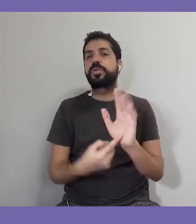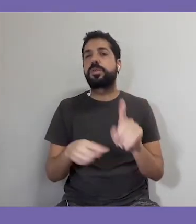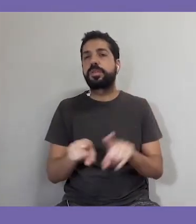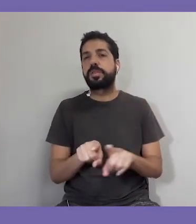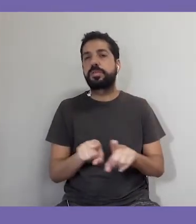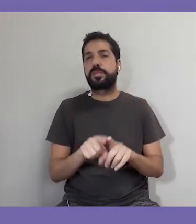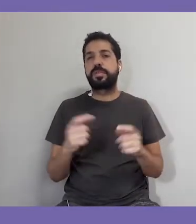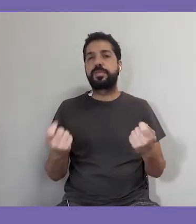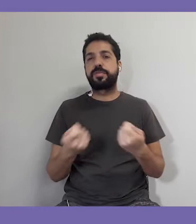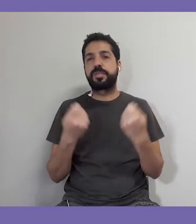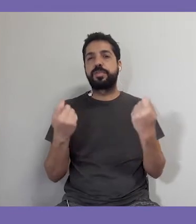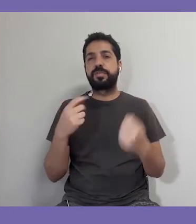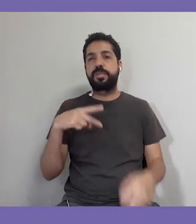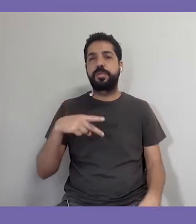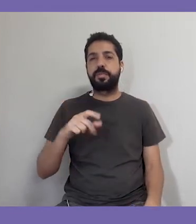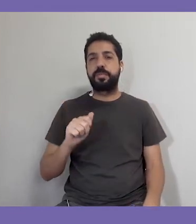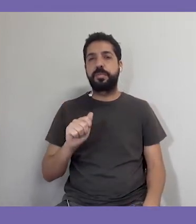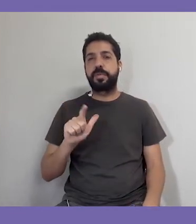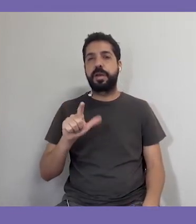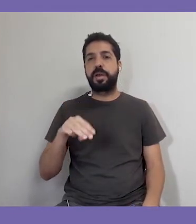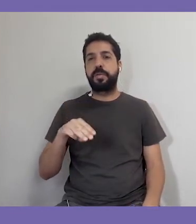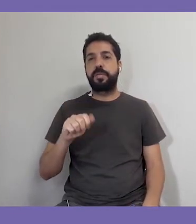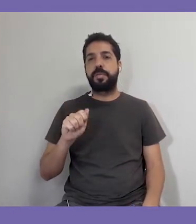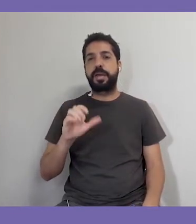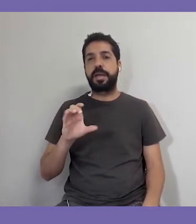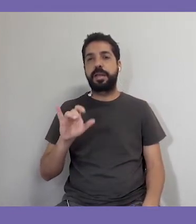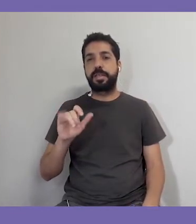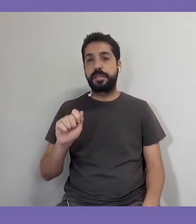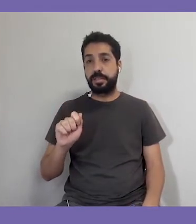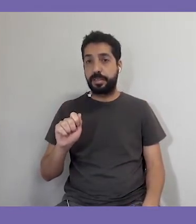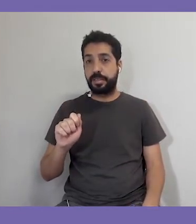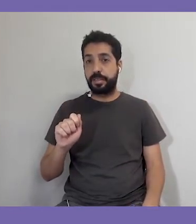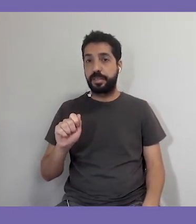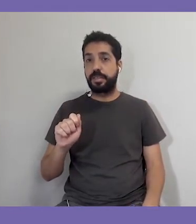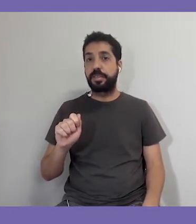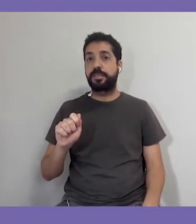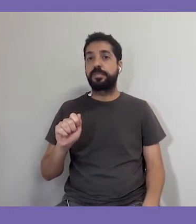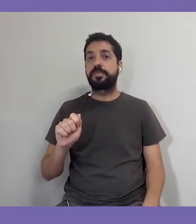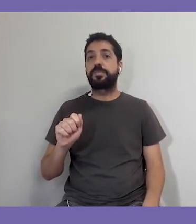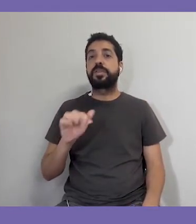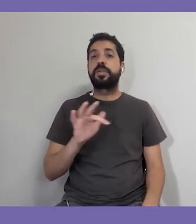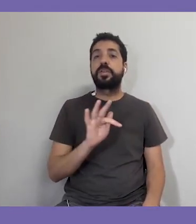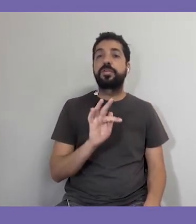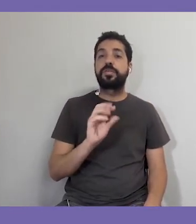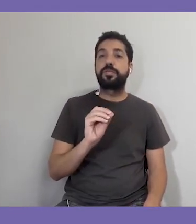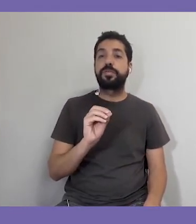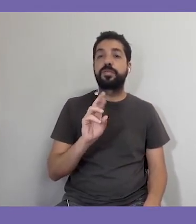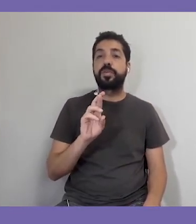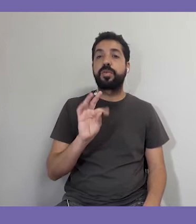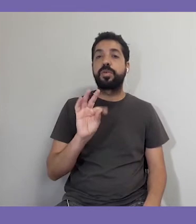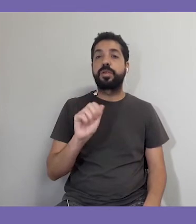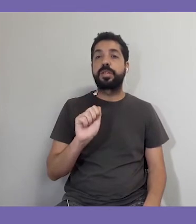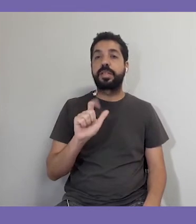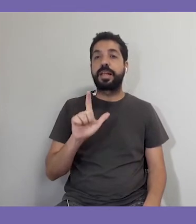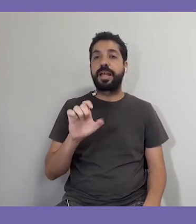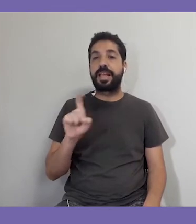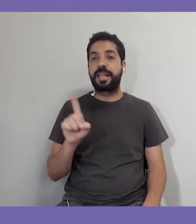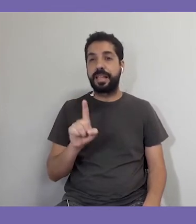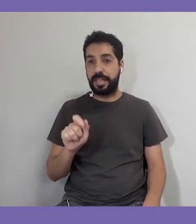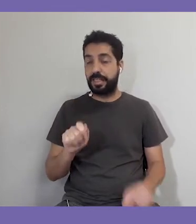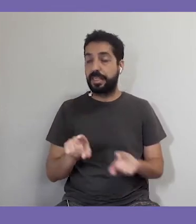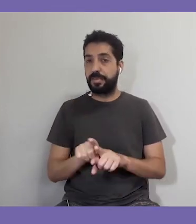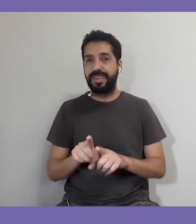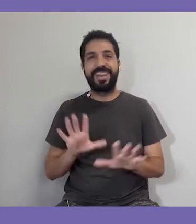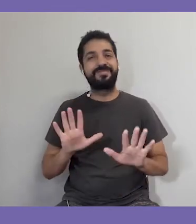Exibimos também no Festival de Palmácia e Fortaleza também, algumas mostras. Eu